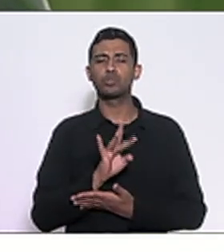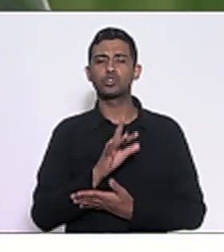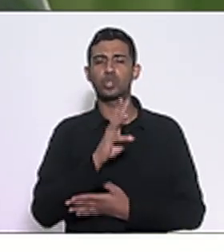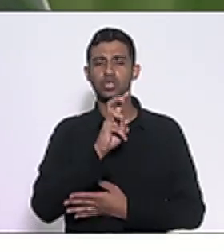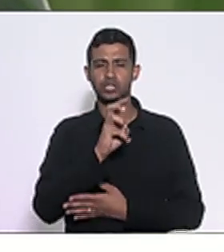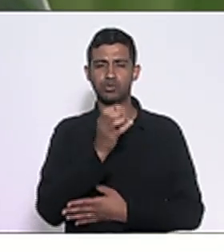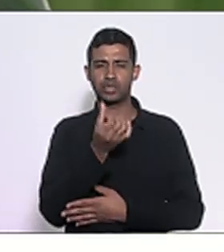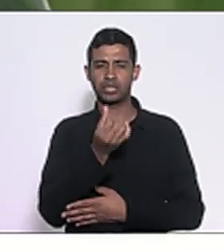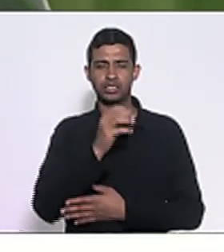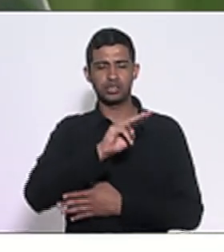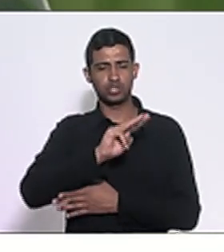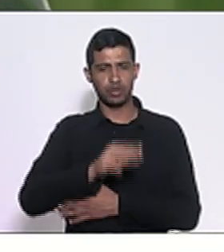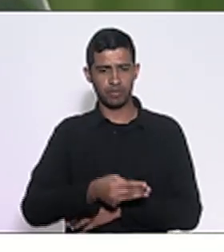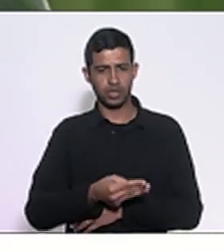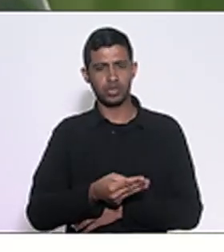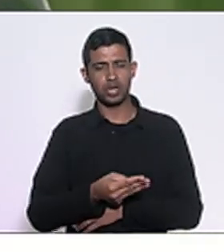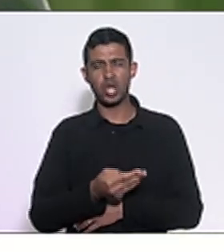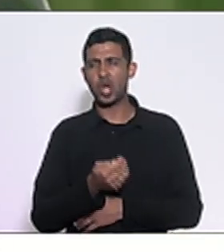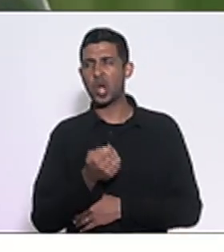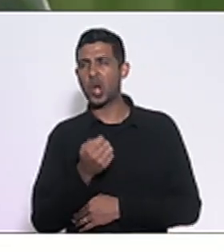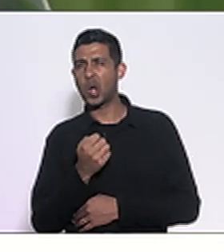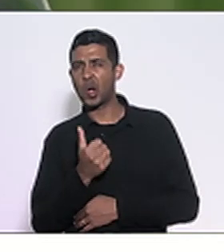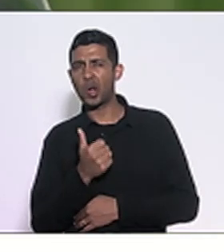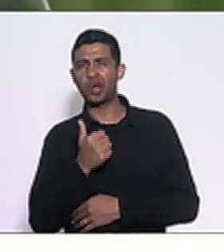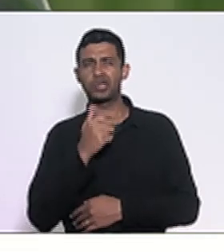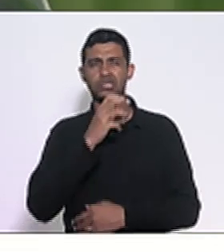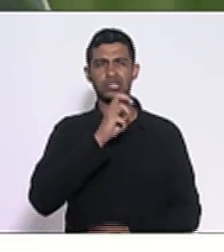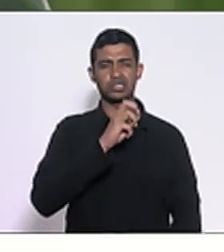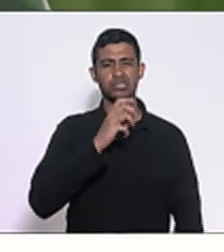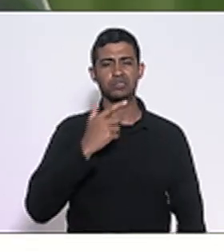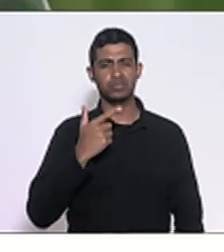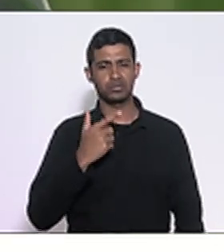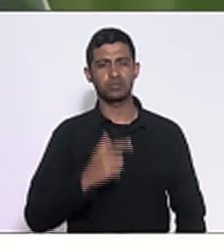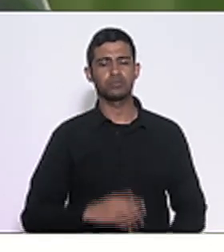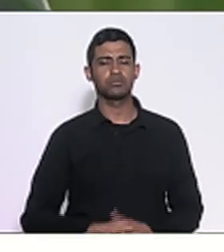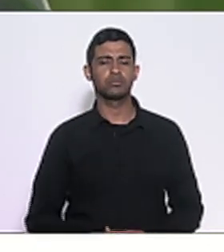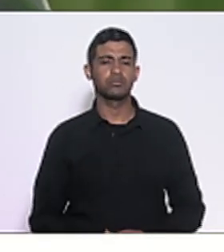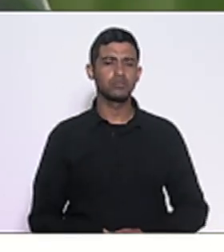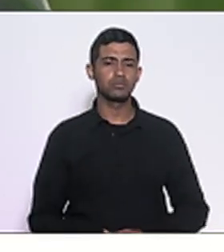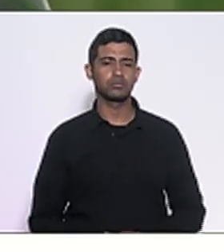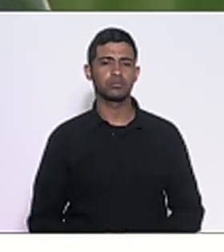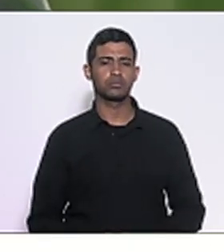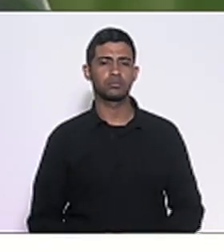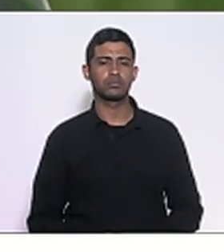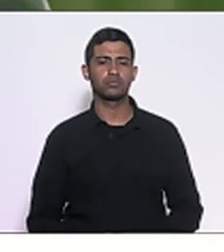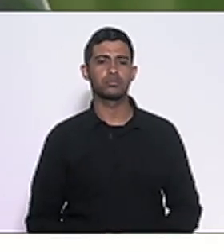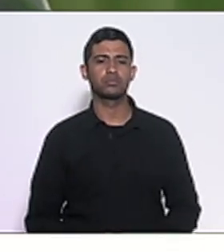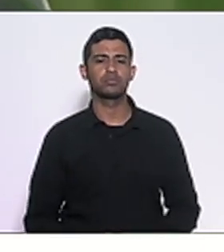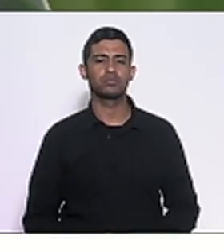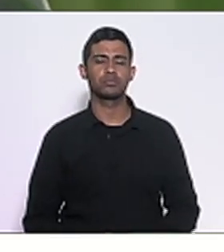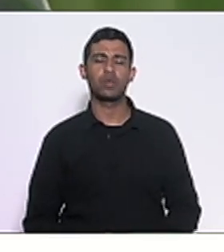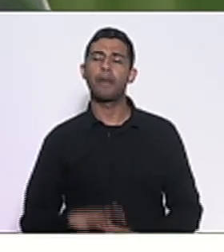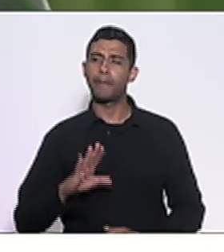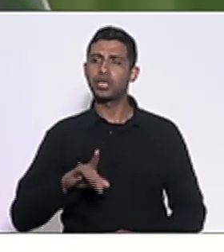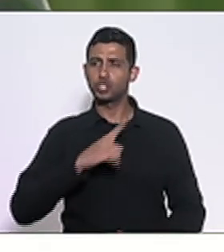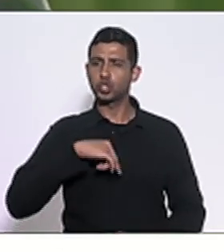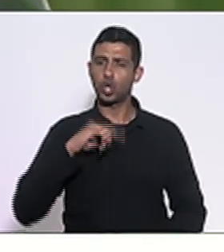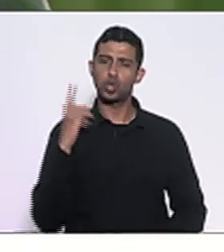56 milhões, dos quais 52 quase é folha de pagamento. Mas nós já